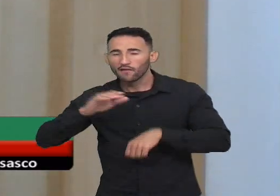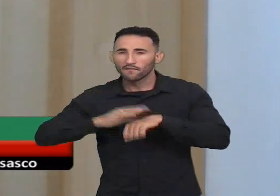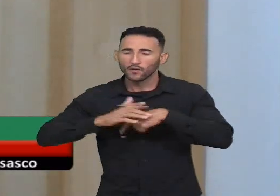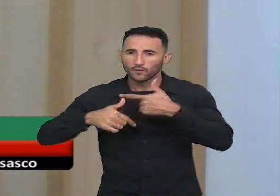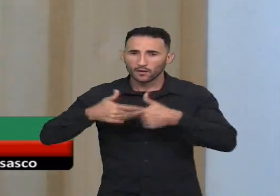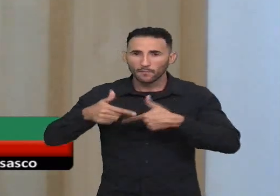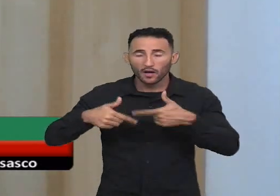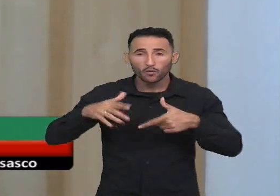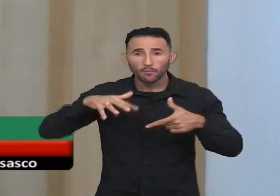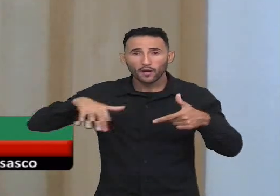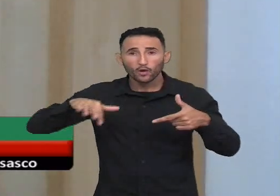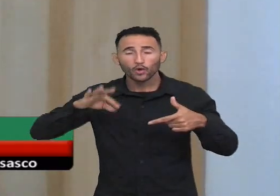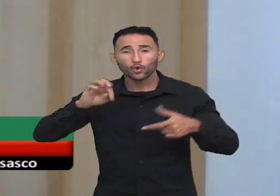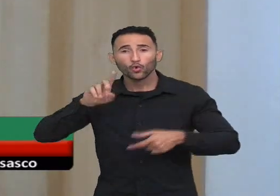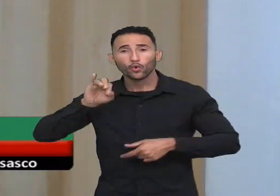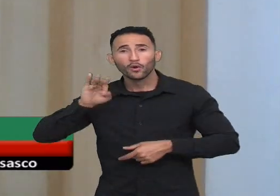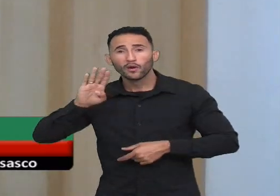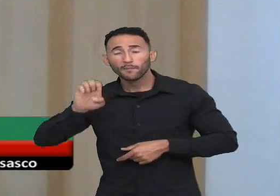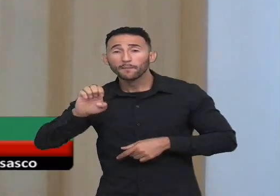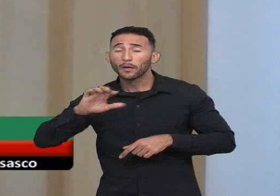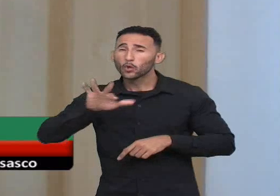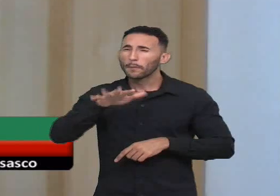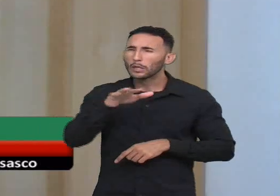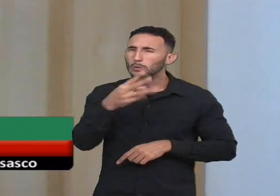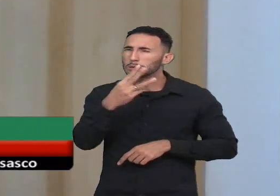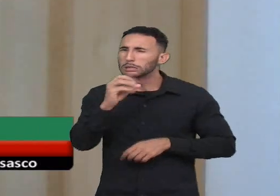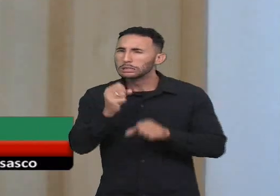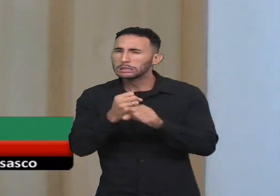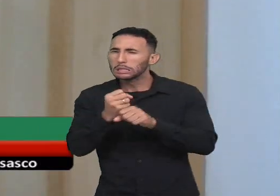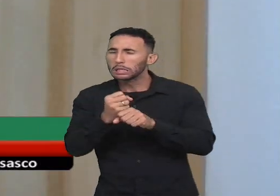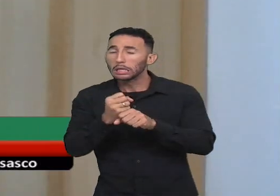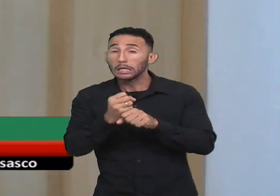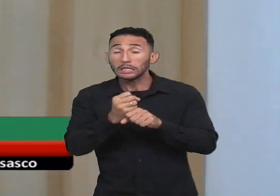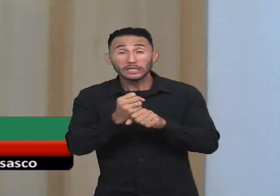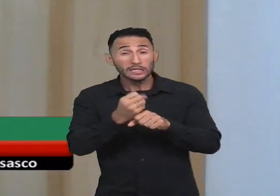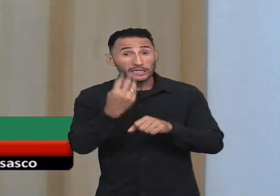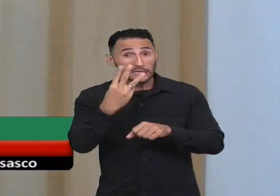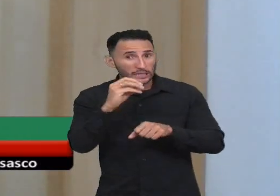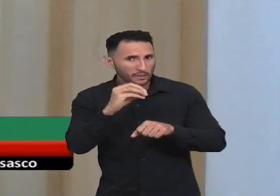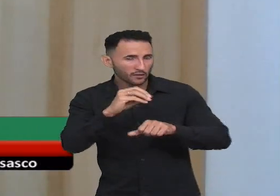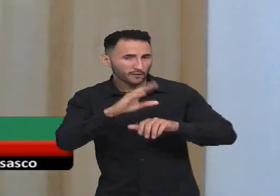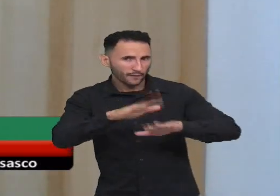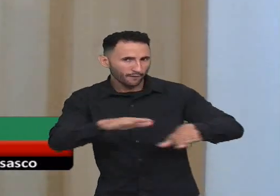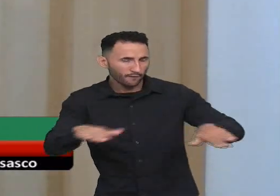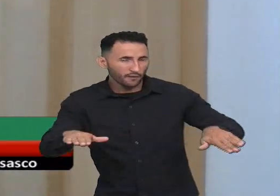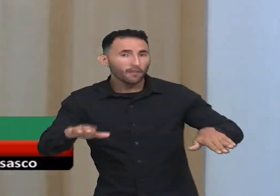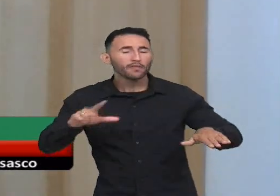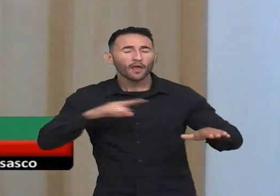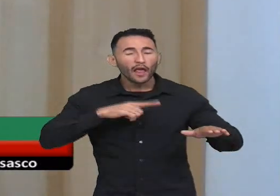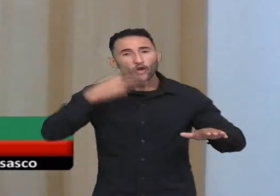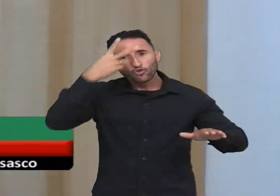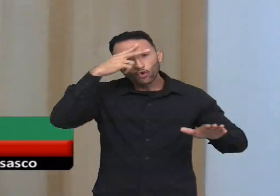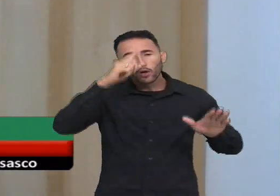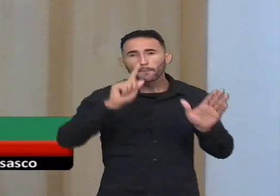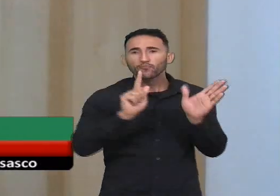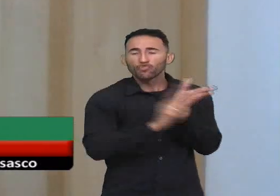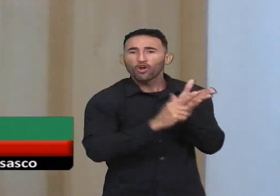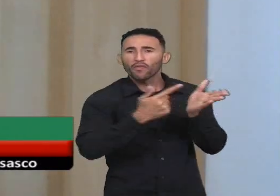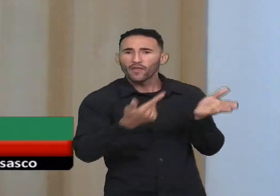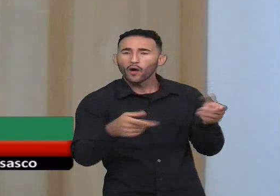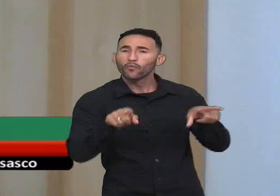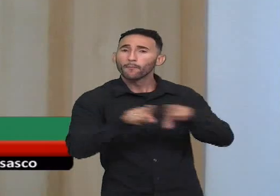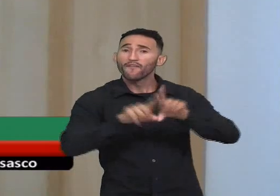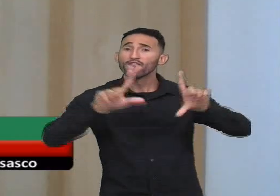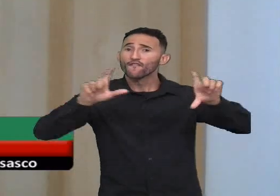com aproximadamente 30 crianças. A trajetória do mestre Malaca está registrada em jornais, fotos e também nas